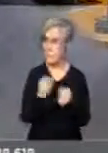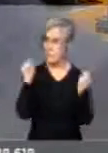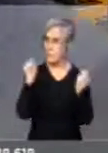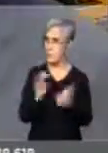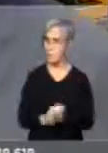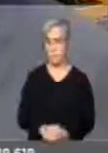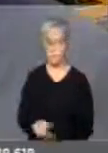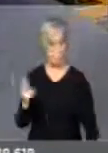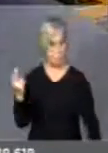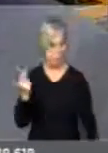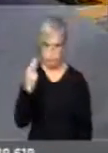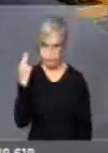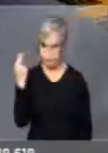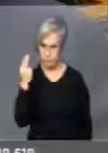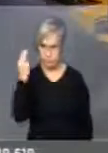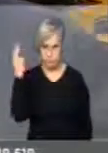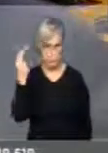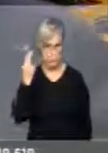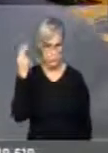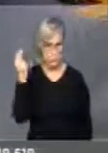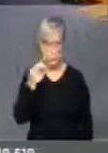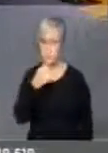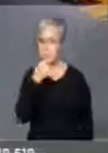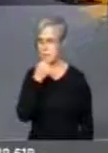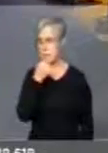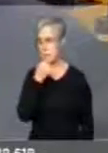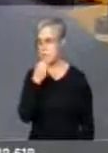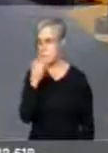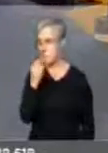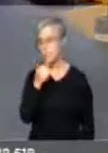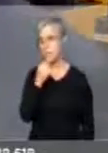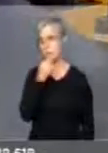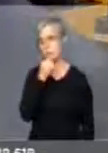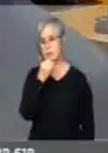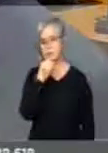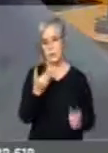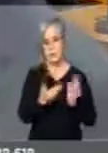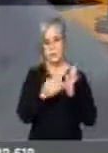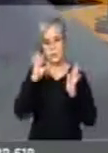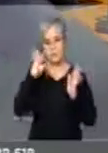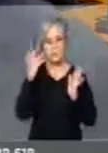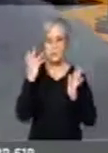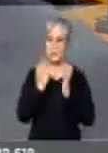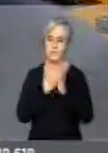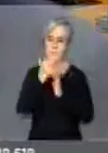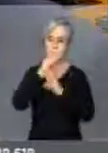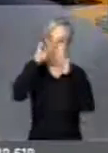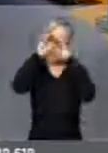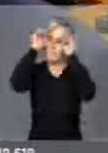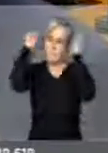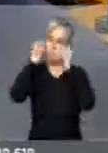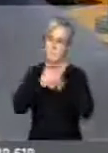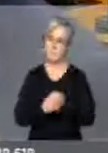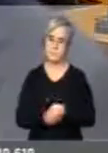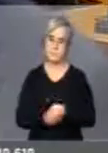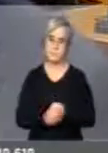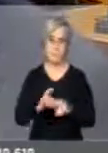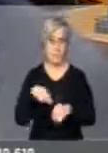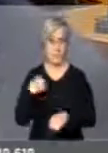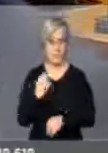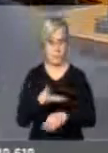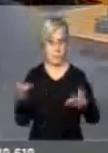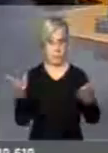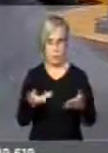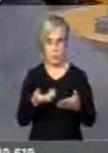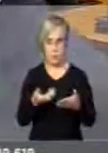o fim do mundo. É triste, muito triste, esta decisão tomada pelo Supremo Tribunal Federal. Portanto, não estamos aqui para